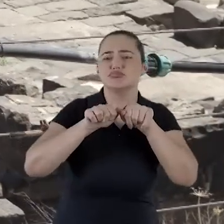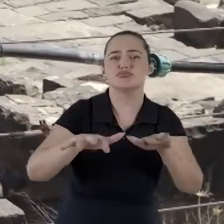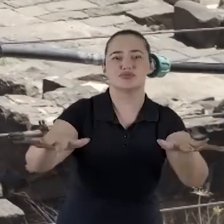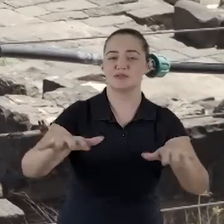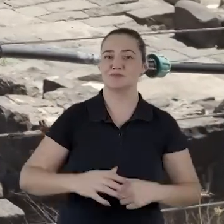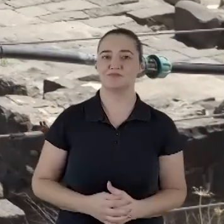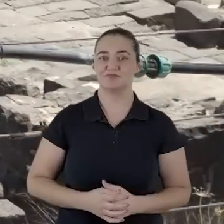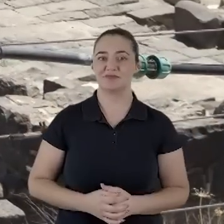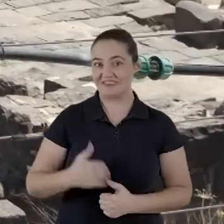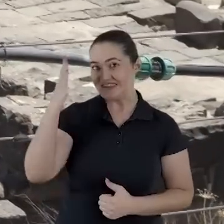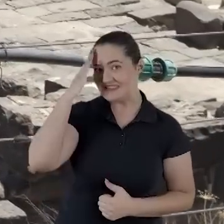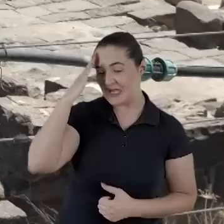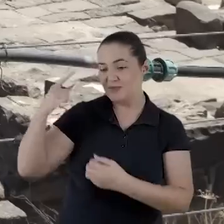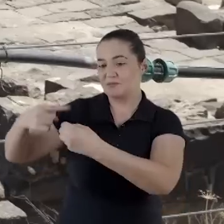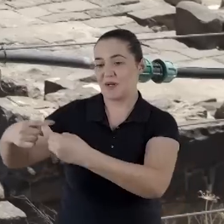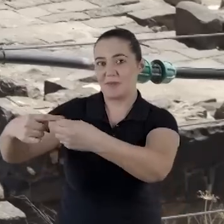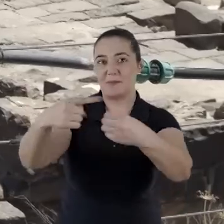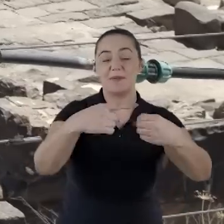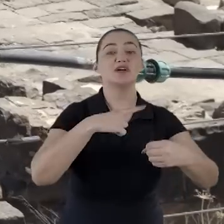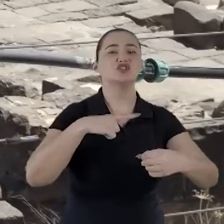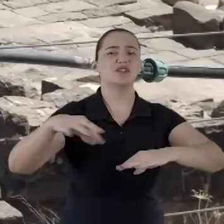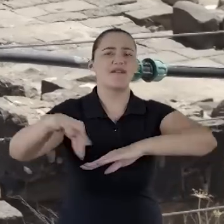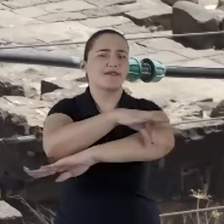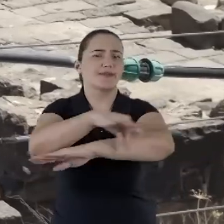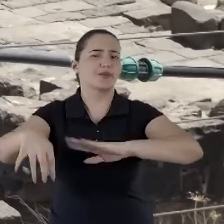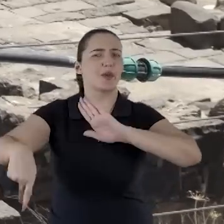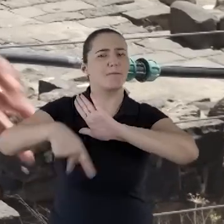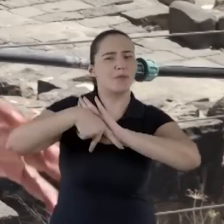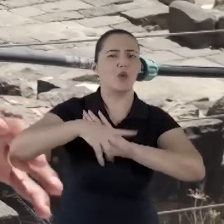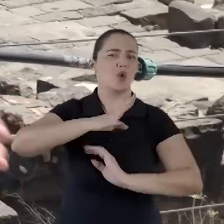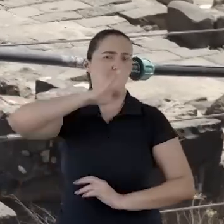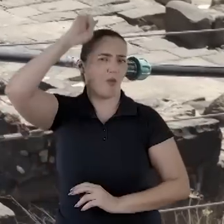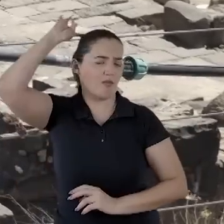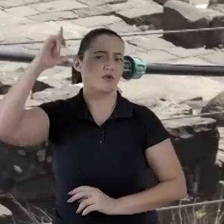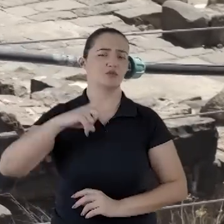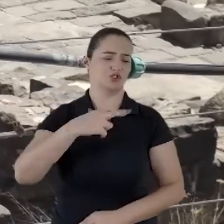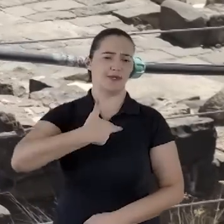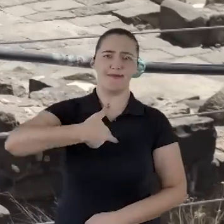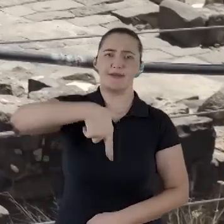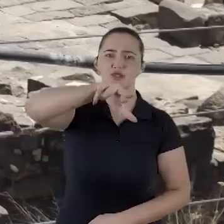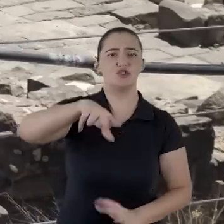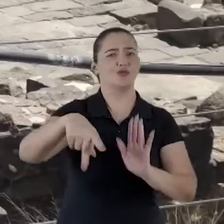uma ambientação romana muito forte, um paganismo, como foi dito, havia pagãos e